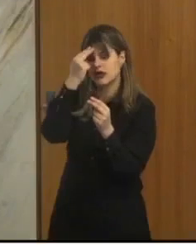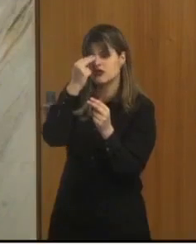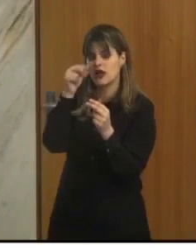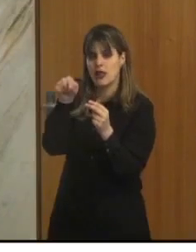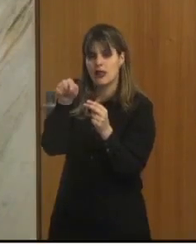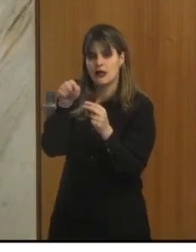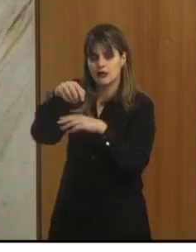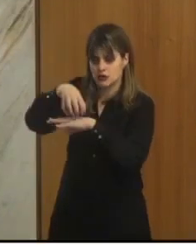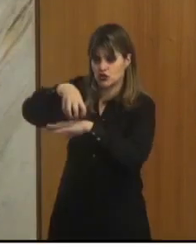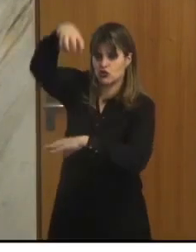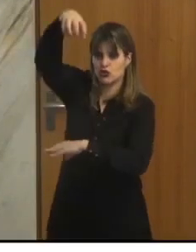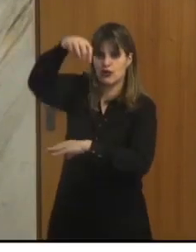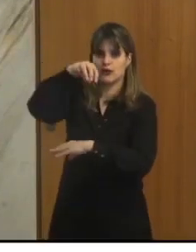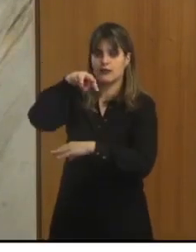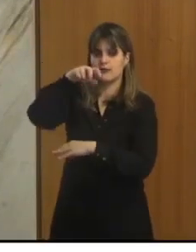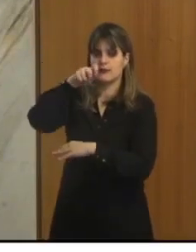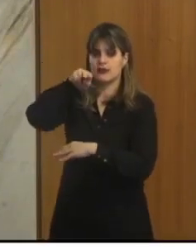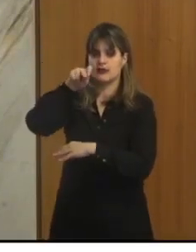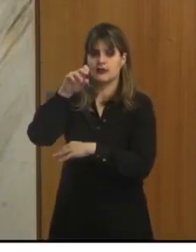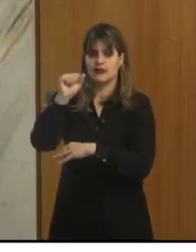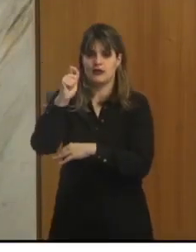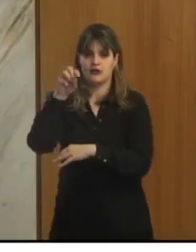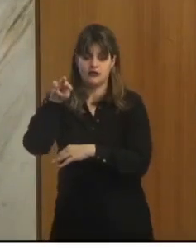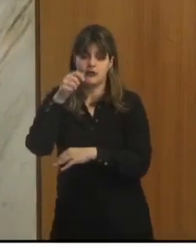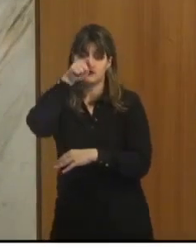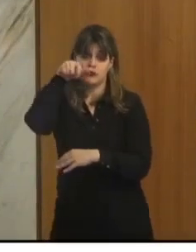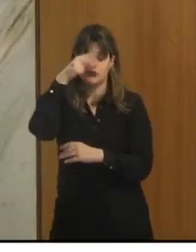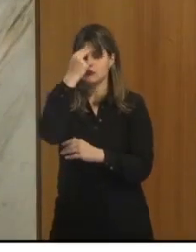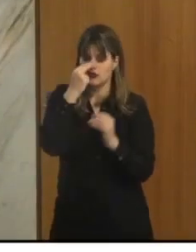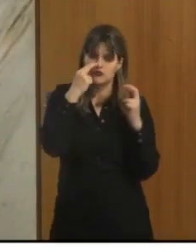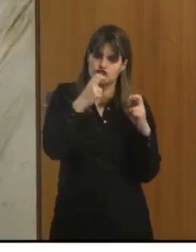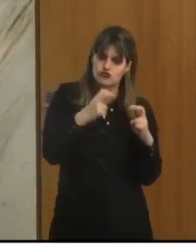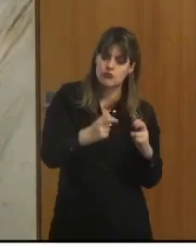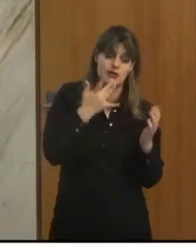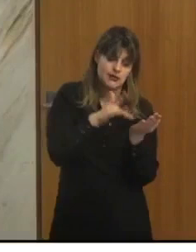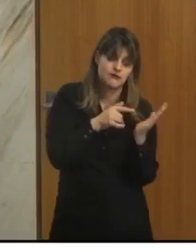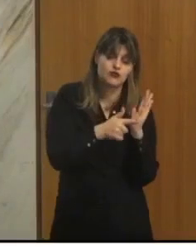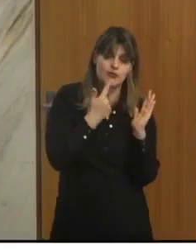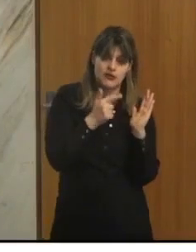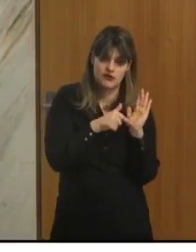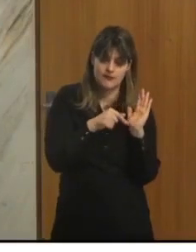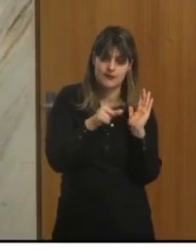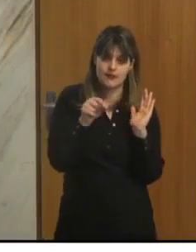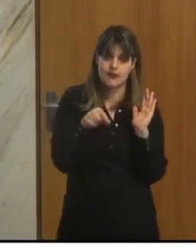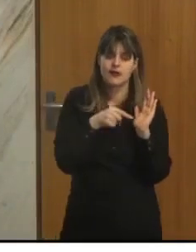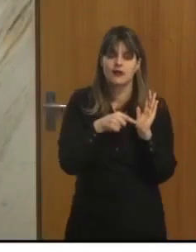a chamada Torre de Homenagem com o Alambor. Dizem os historiadores, como diz aliás aqui neste livro, terá sido